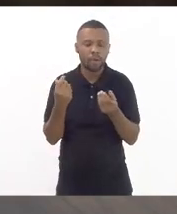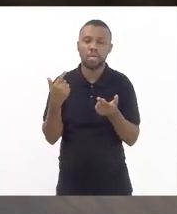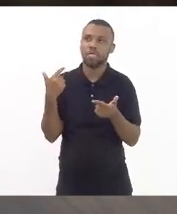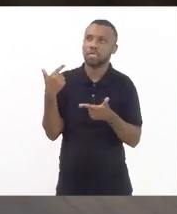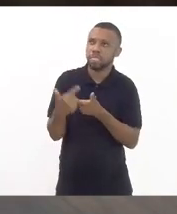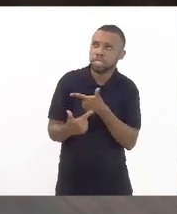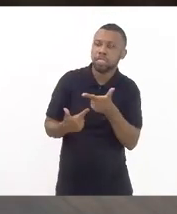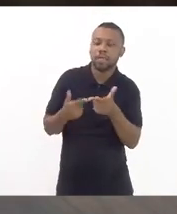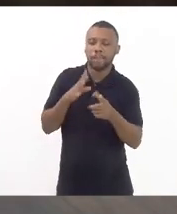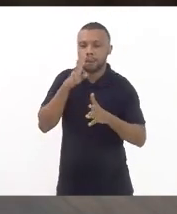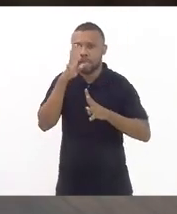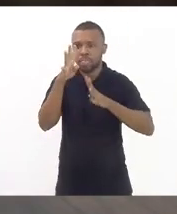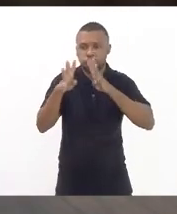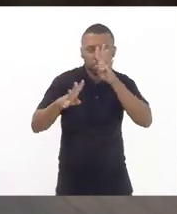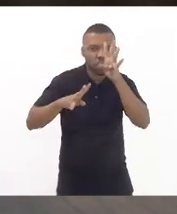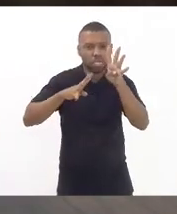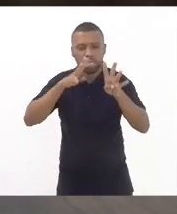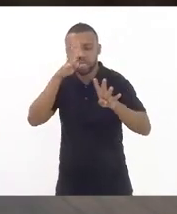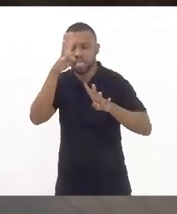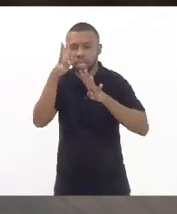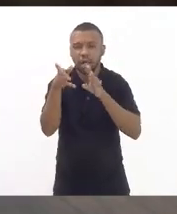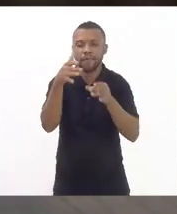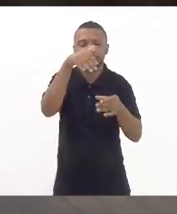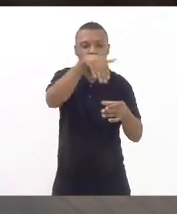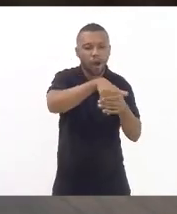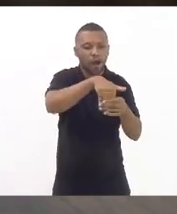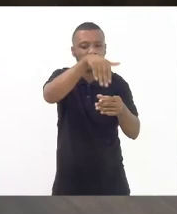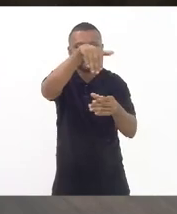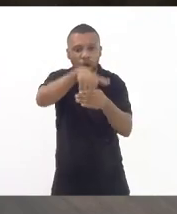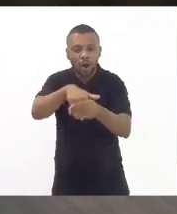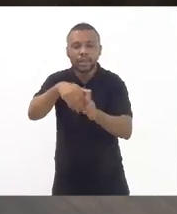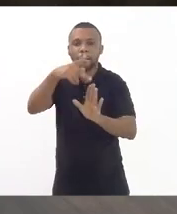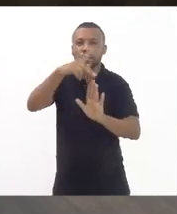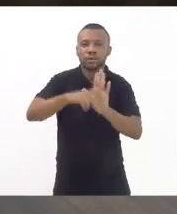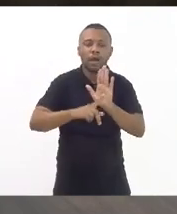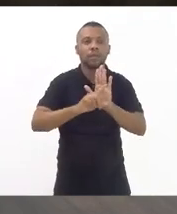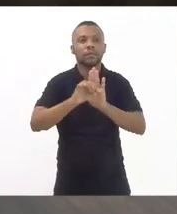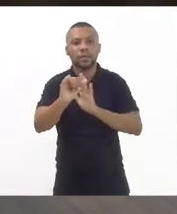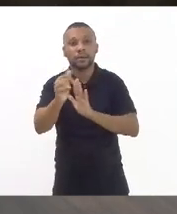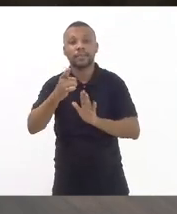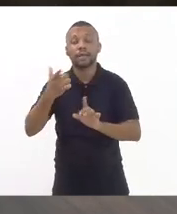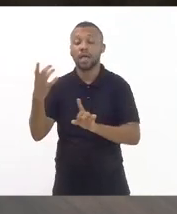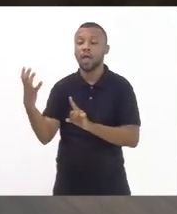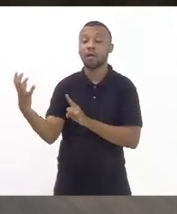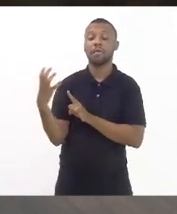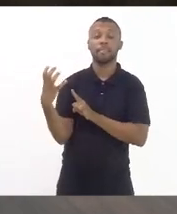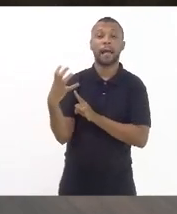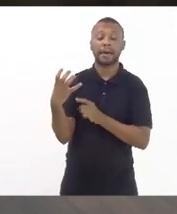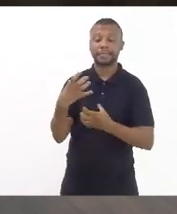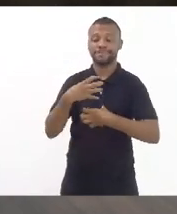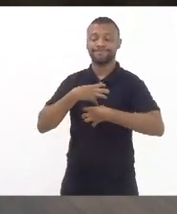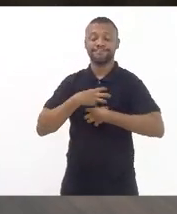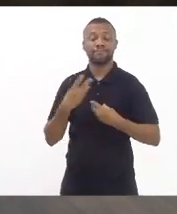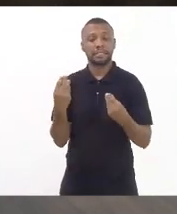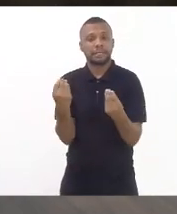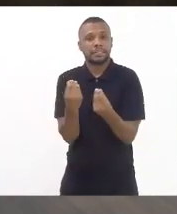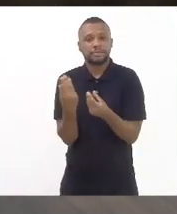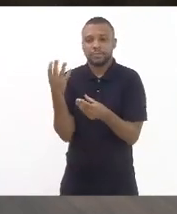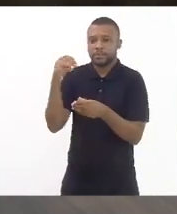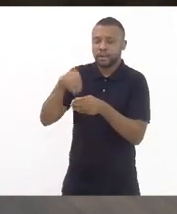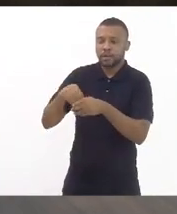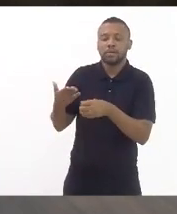atabalhoada, sair votando projetos que têm um reflexo sensível na estrutura